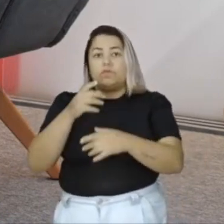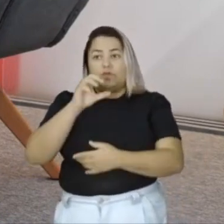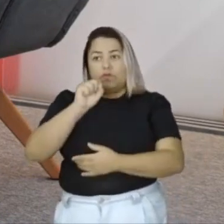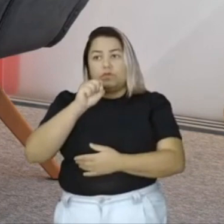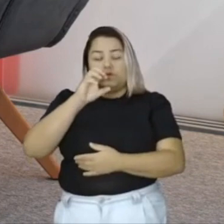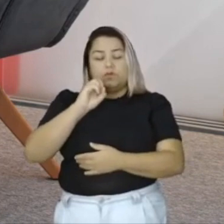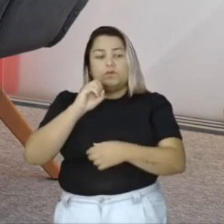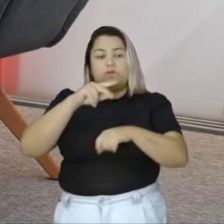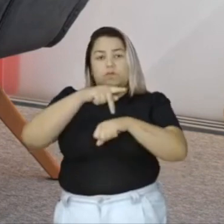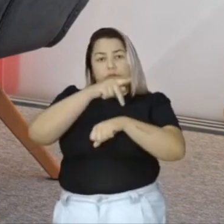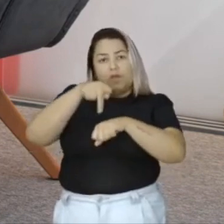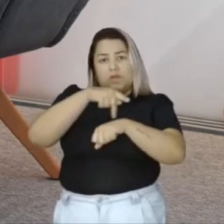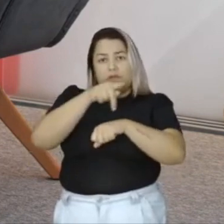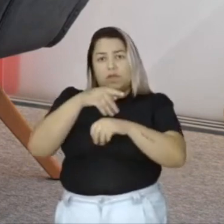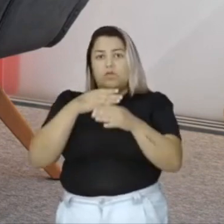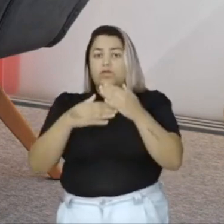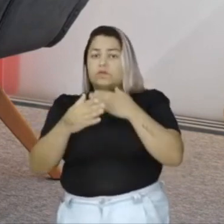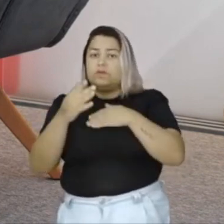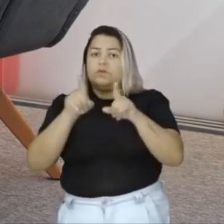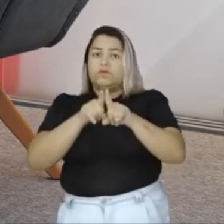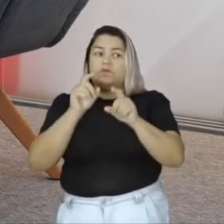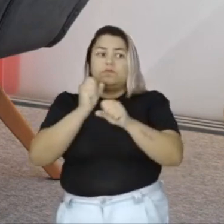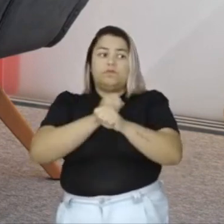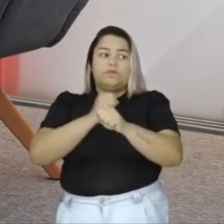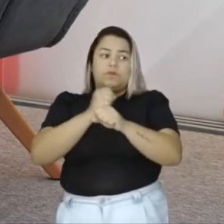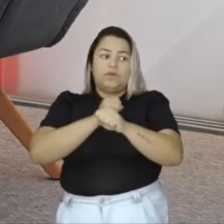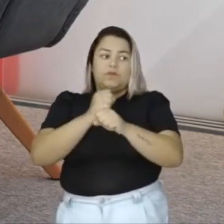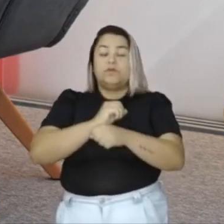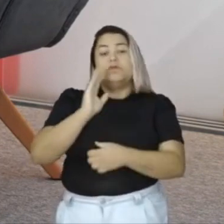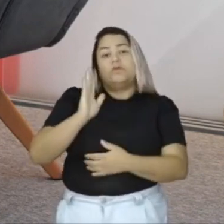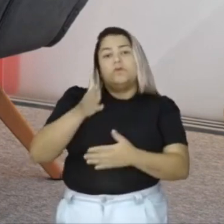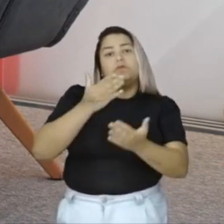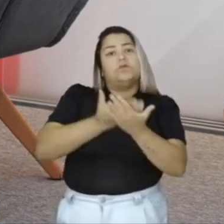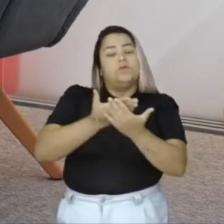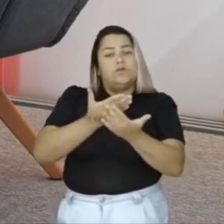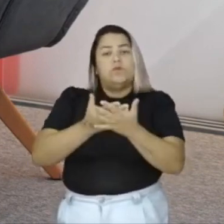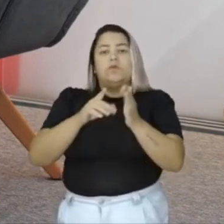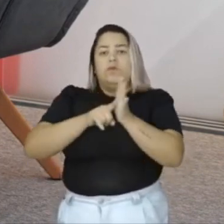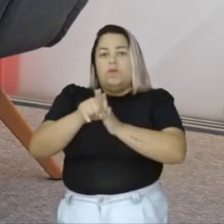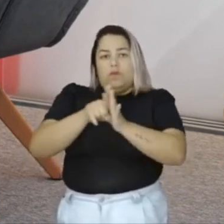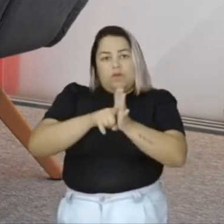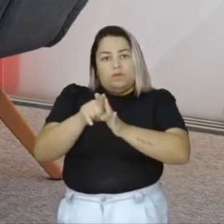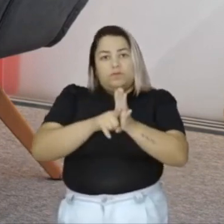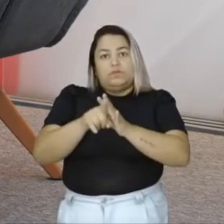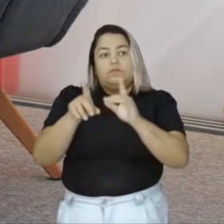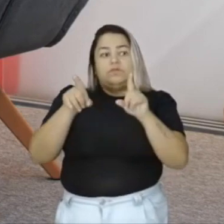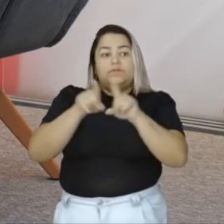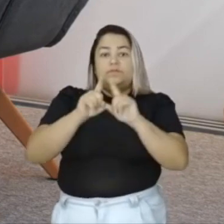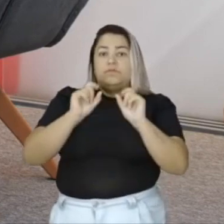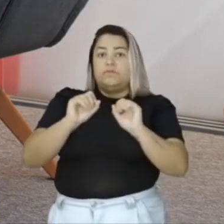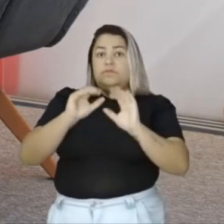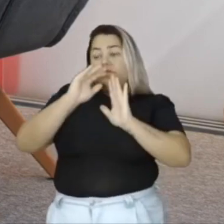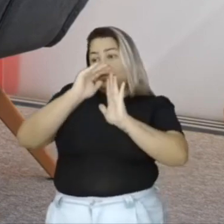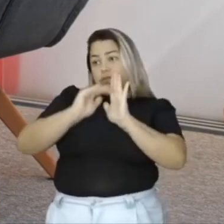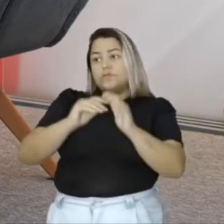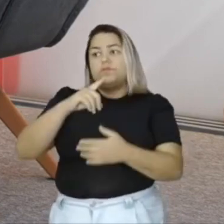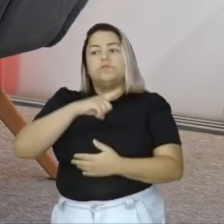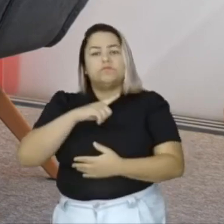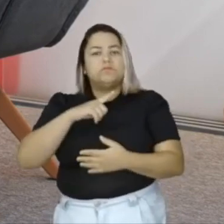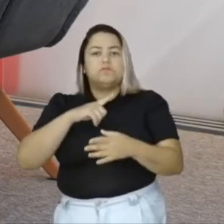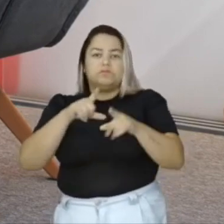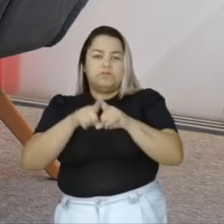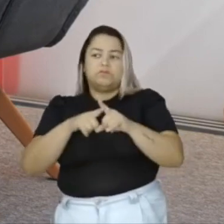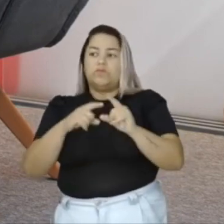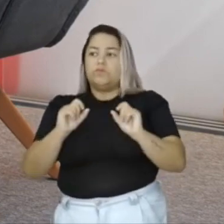80 países, ao longo desses anos, já fizeram estudos, pesquisas sobre o programa Bolsa Família, e nós já temos uma